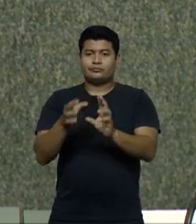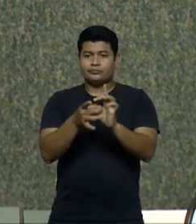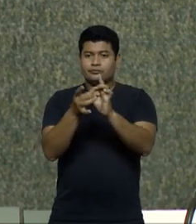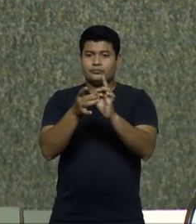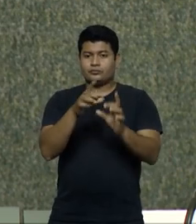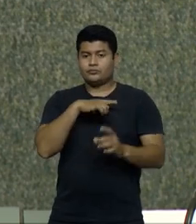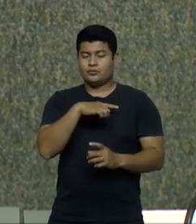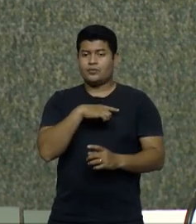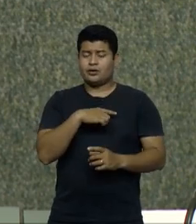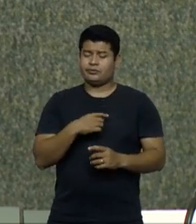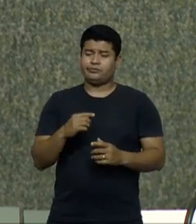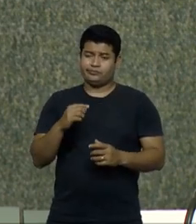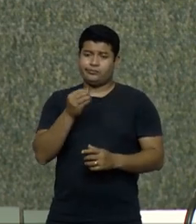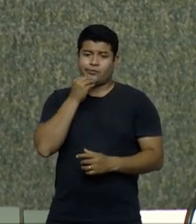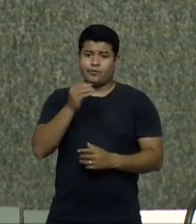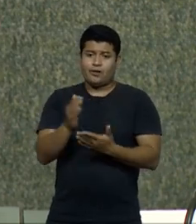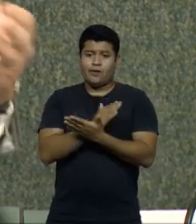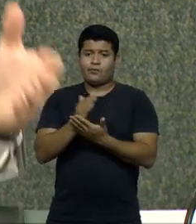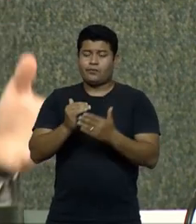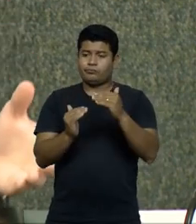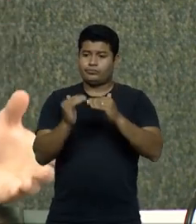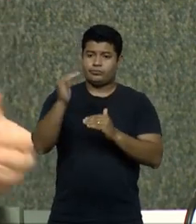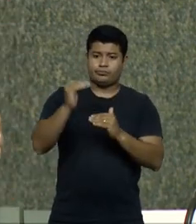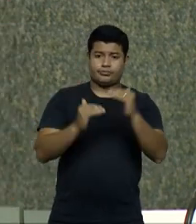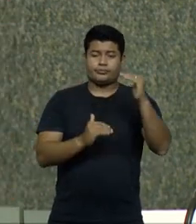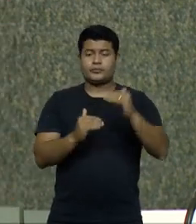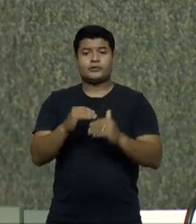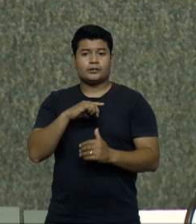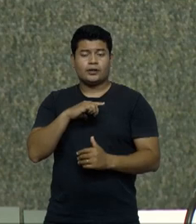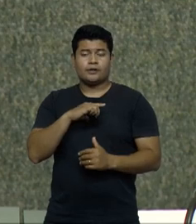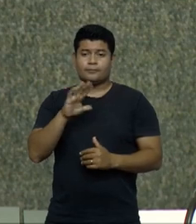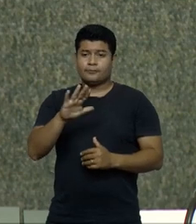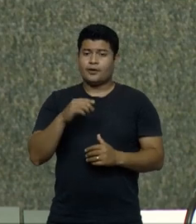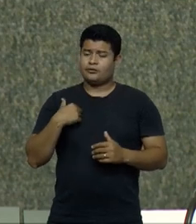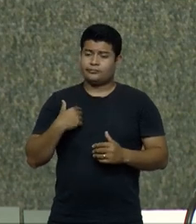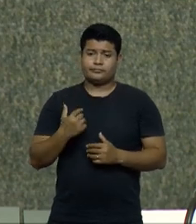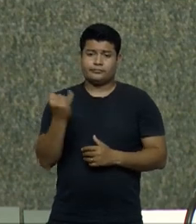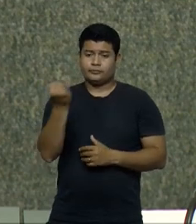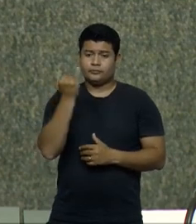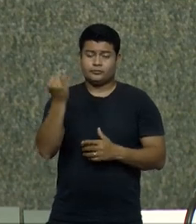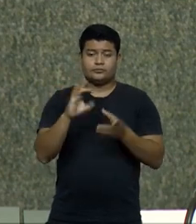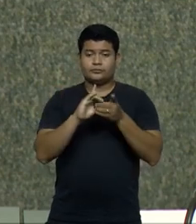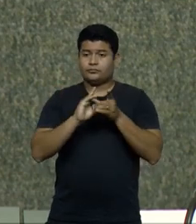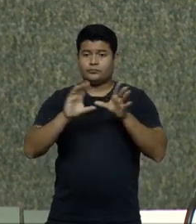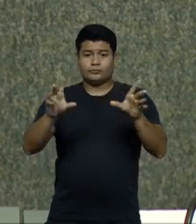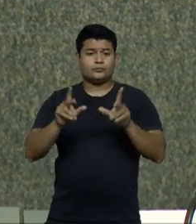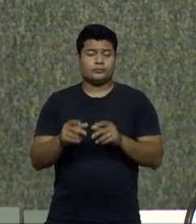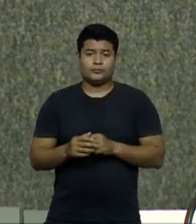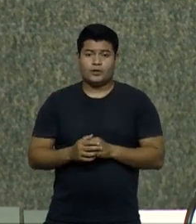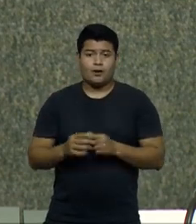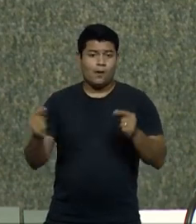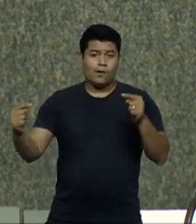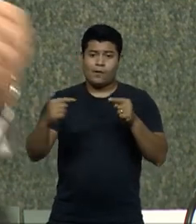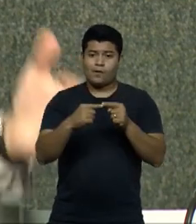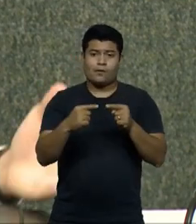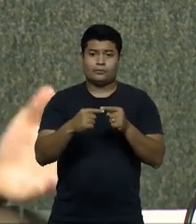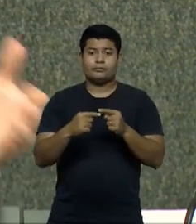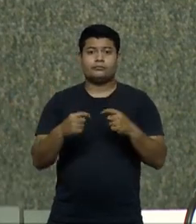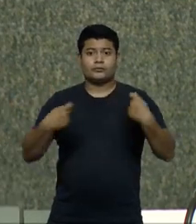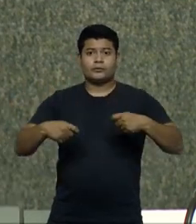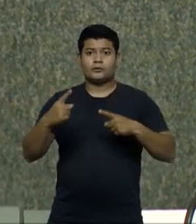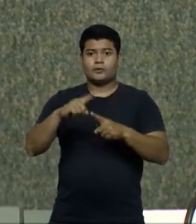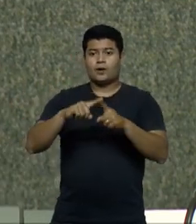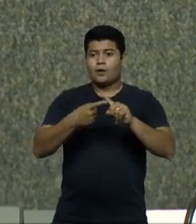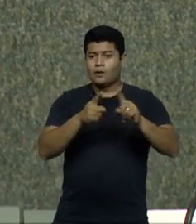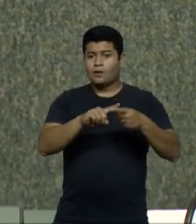democrático mas nós conseguimos manter uma relação extremamente cordial e muita proximidade de muita articulação seja com